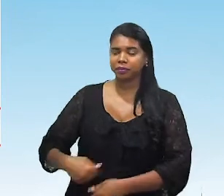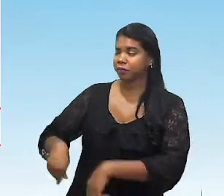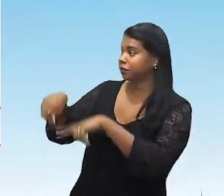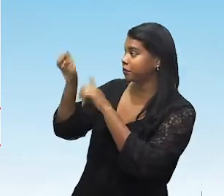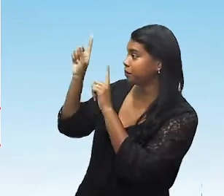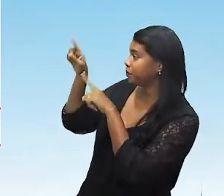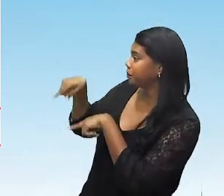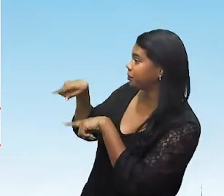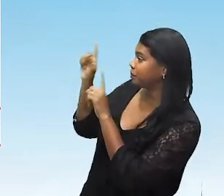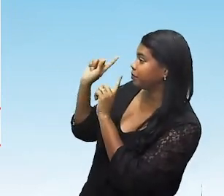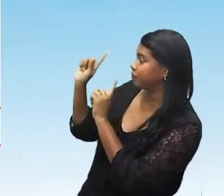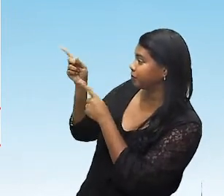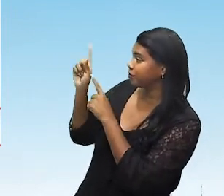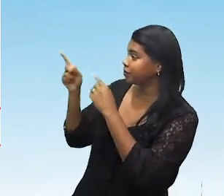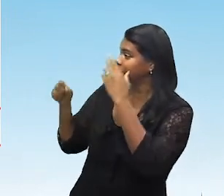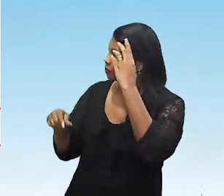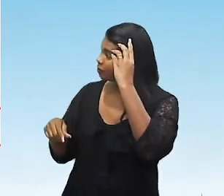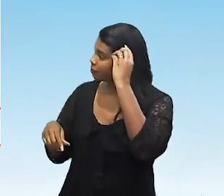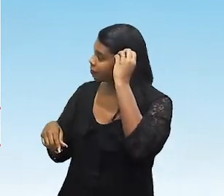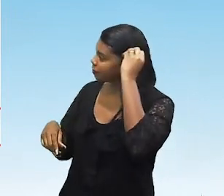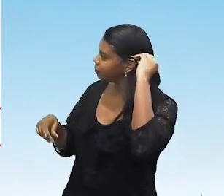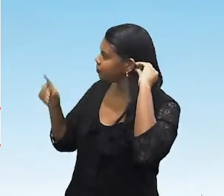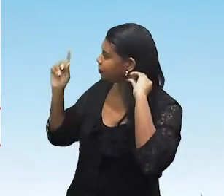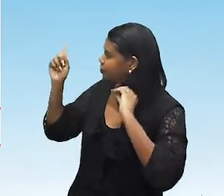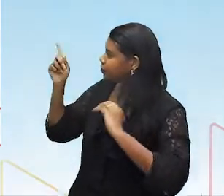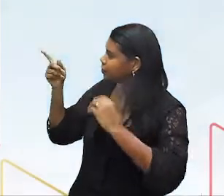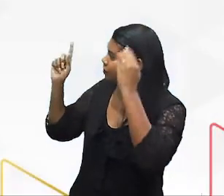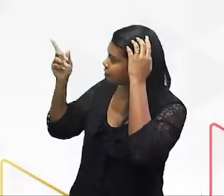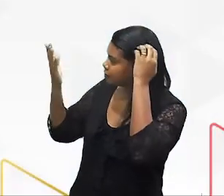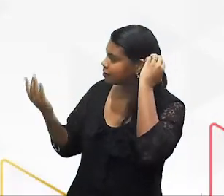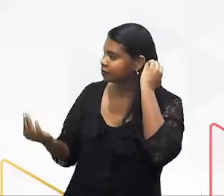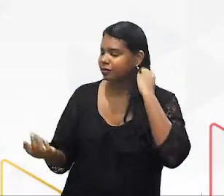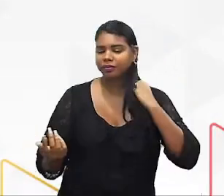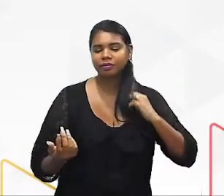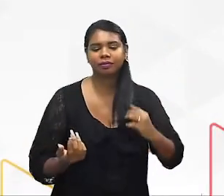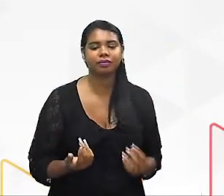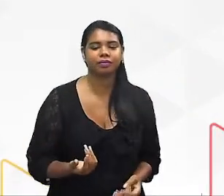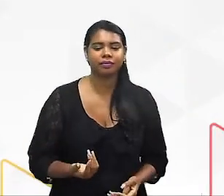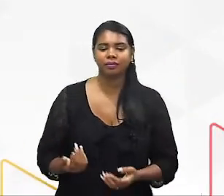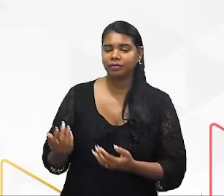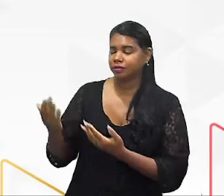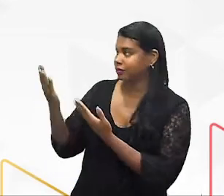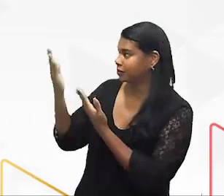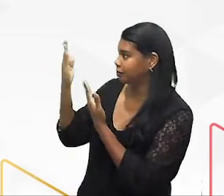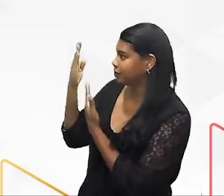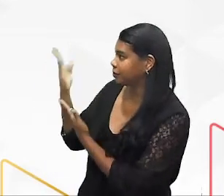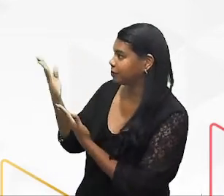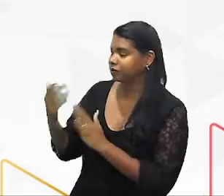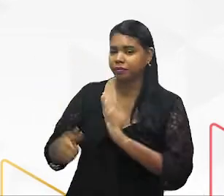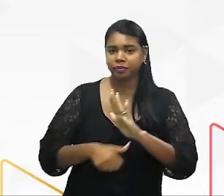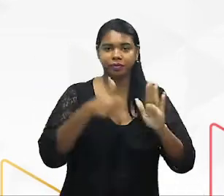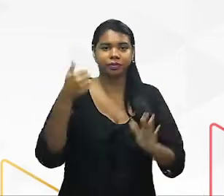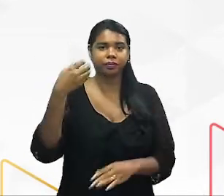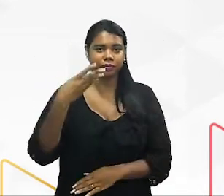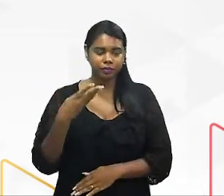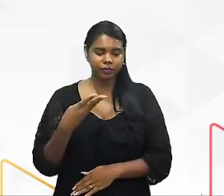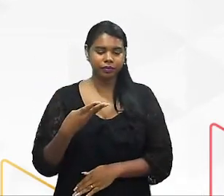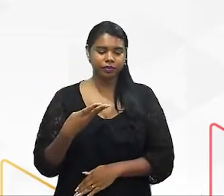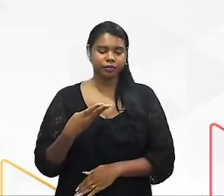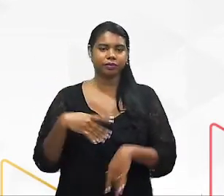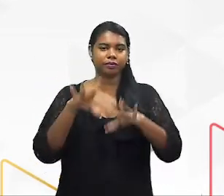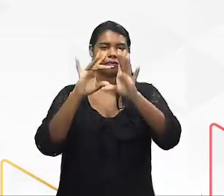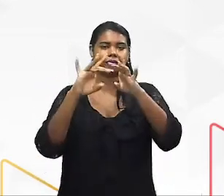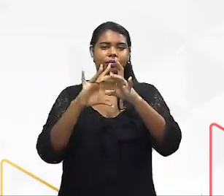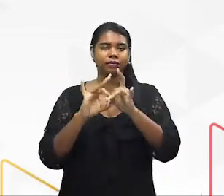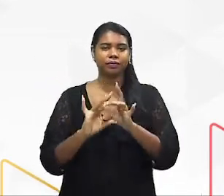poder seguir com essa interação. Na aula de hoje, a gente tem 4 momentos. O primeiro, a gente vai contextualizar um pouco